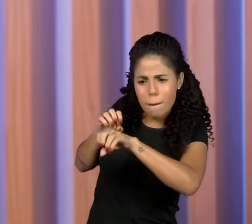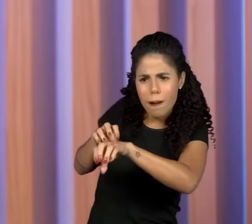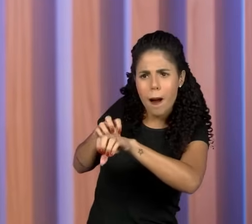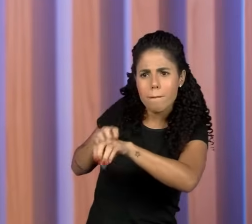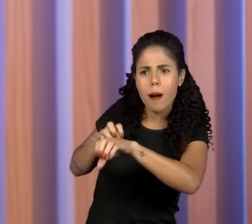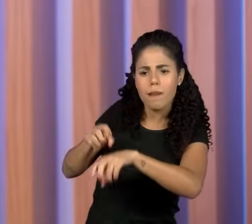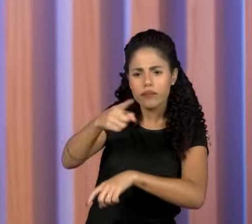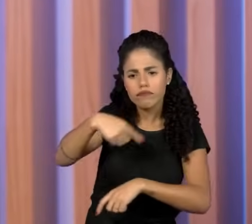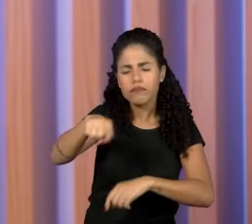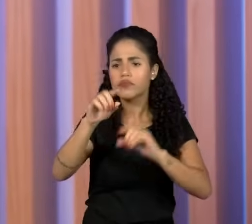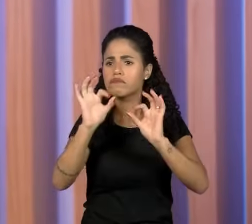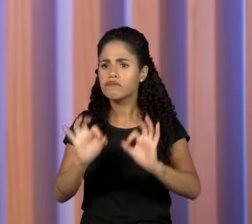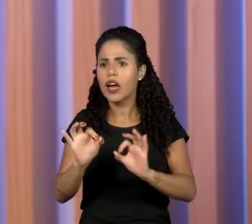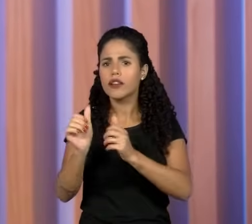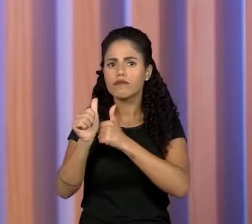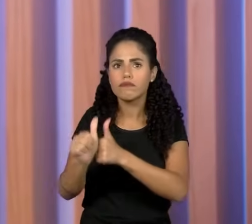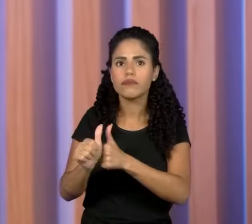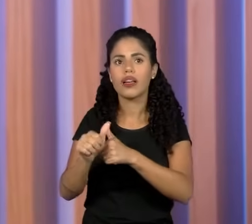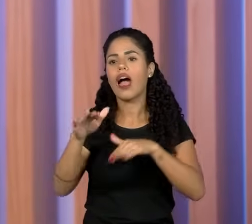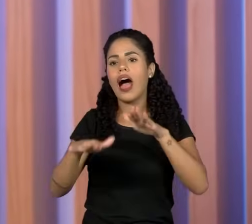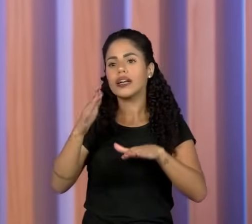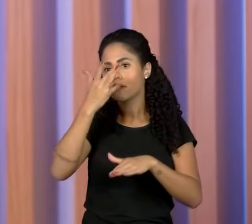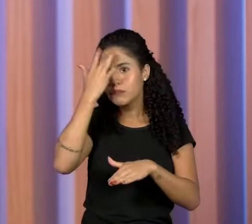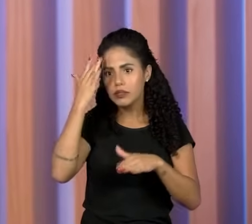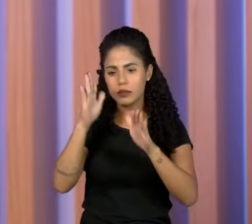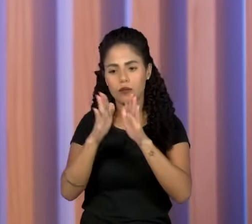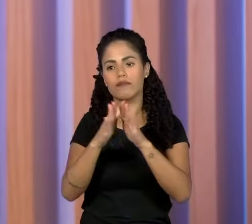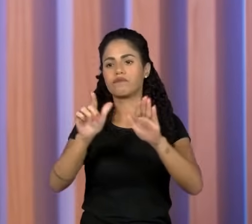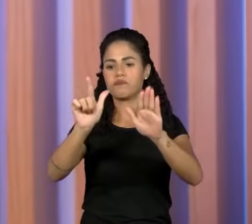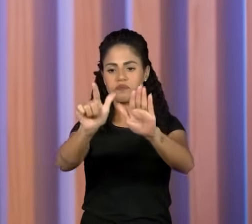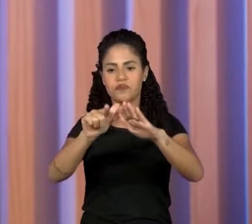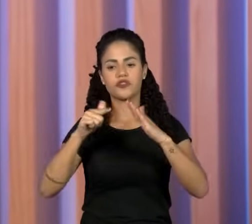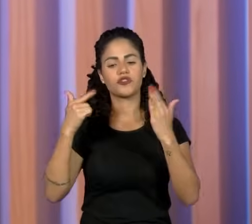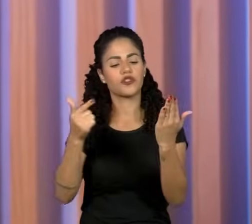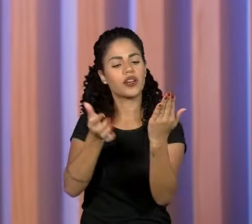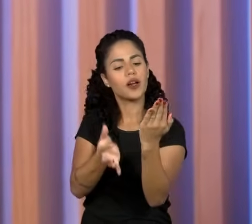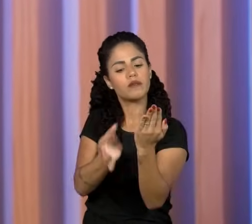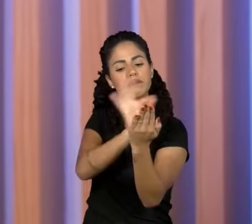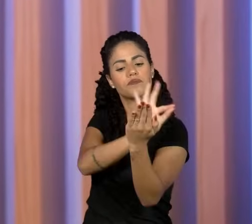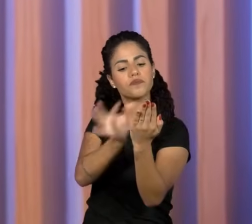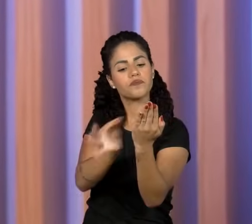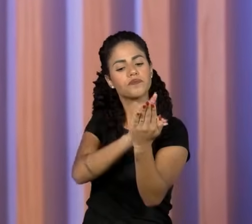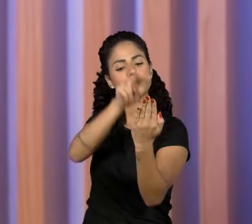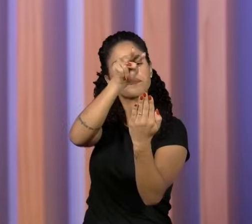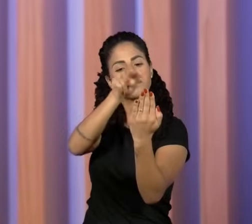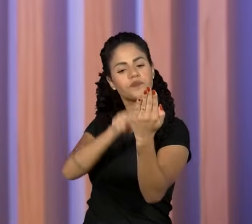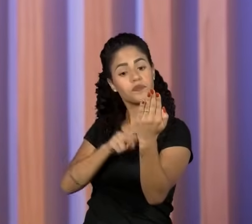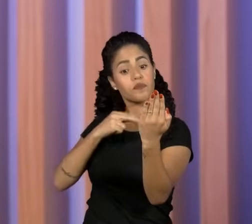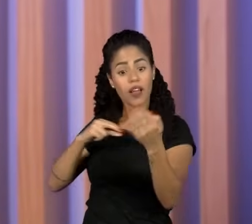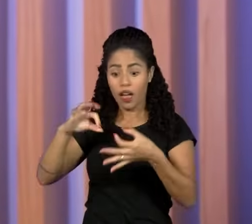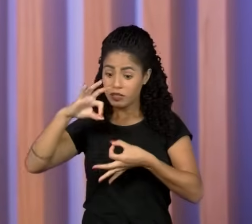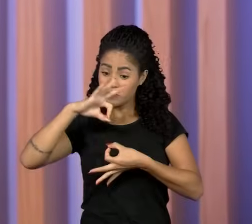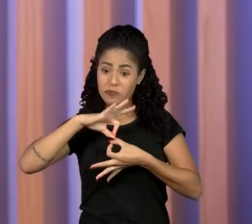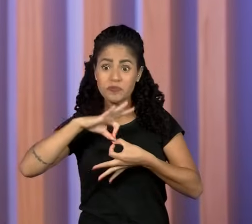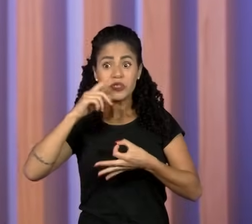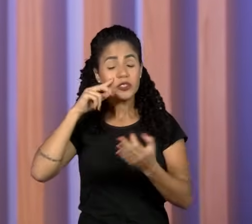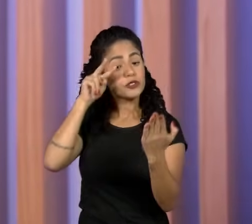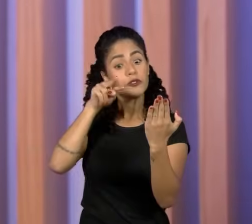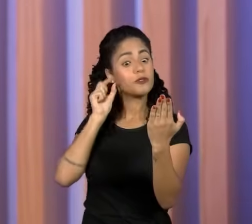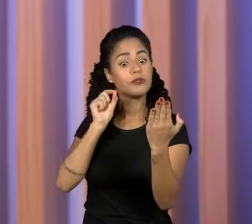qualquer um. Quem nunca abriu o jornal ali na sessão do horóscopo para ver como é que ia ser o seu